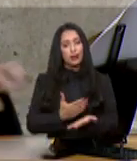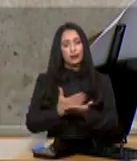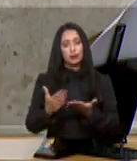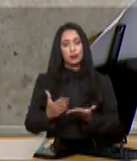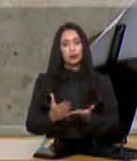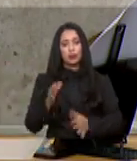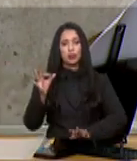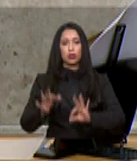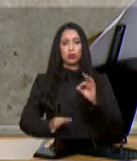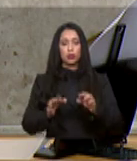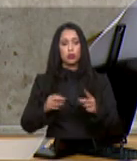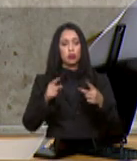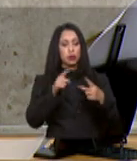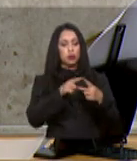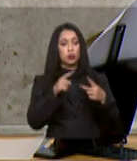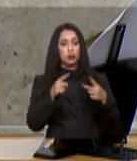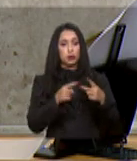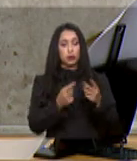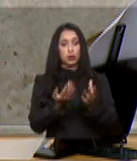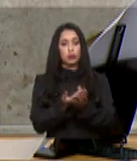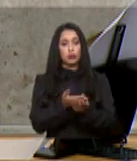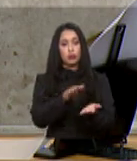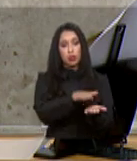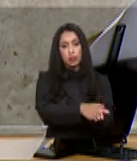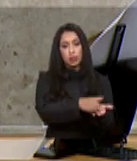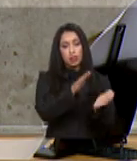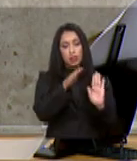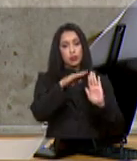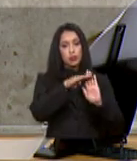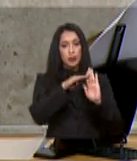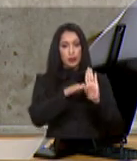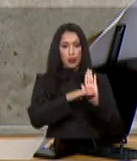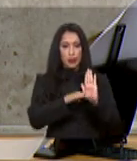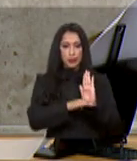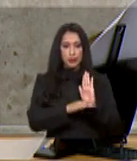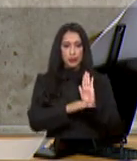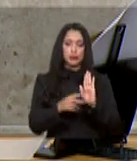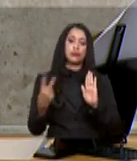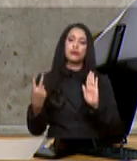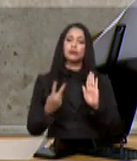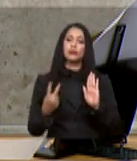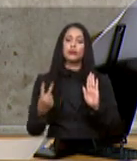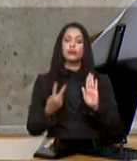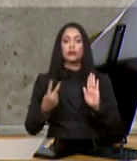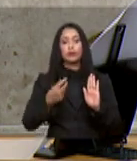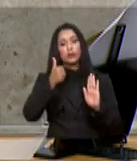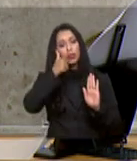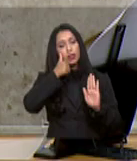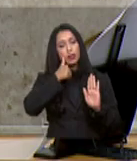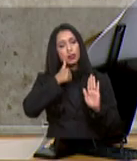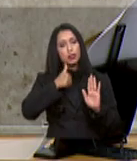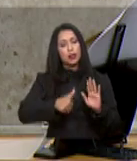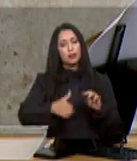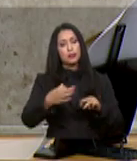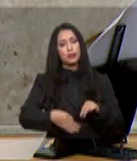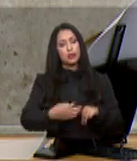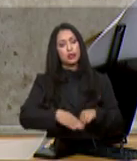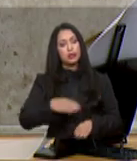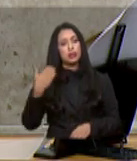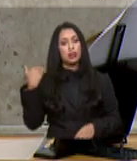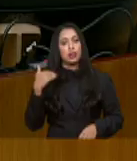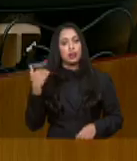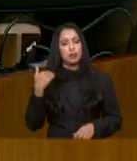julgamento dos dois primeiros processos da pauta, ambos da relatoria de Vossa Excelência, ministra